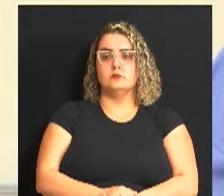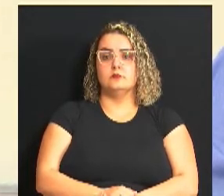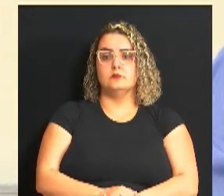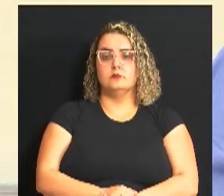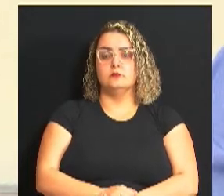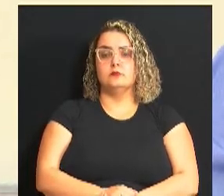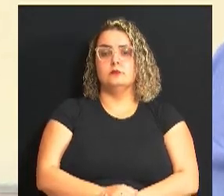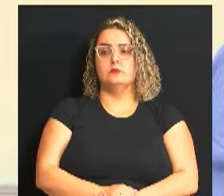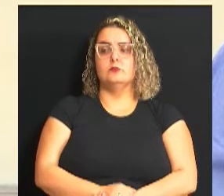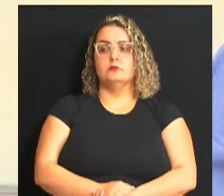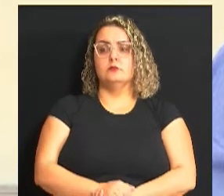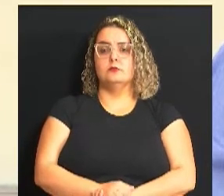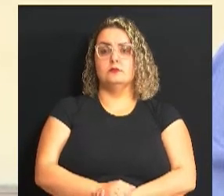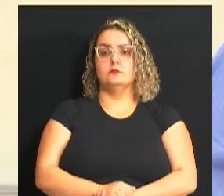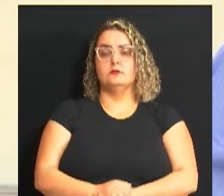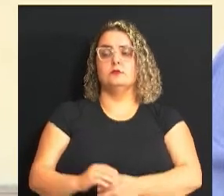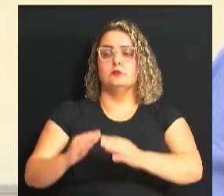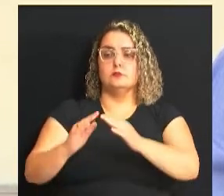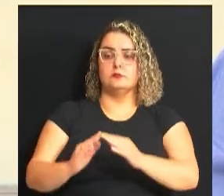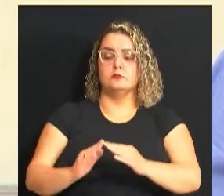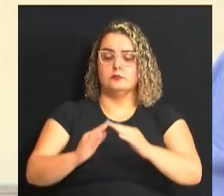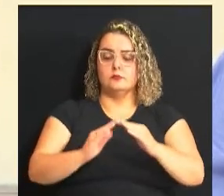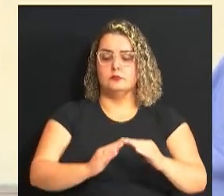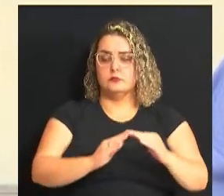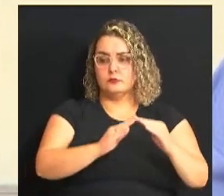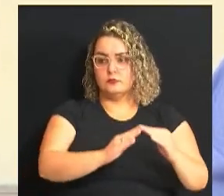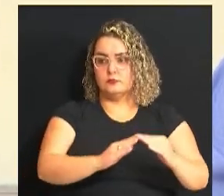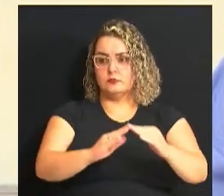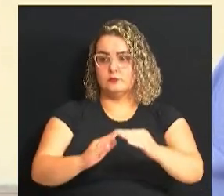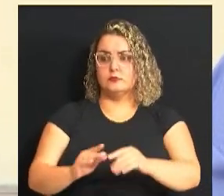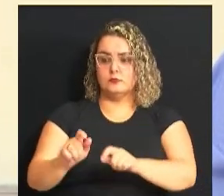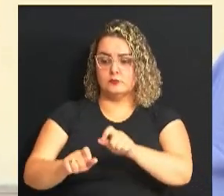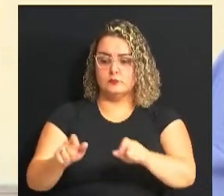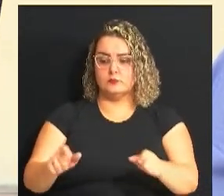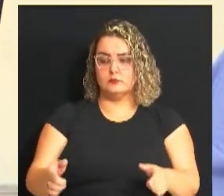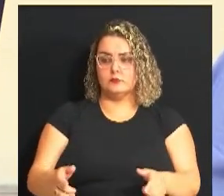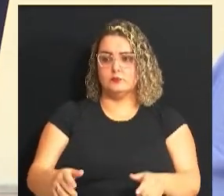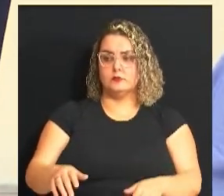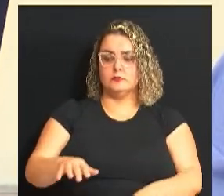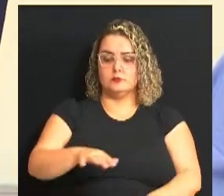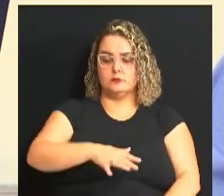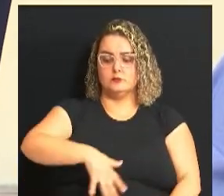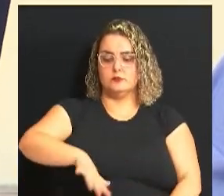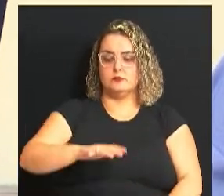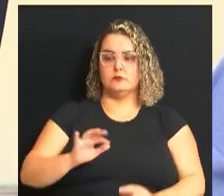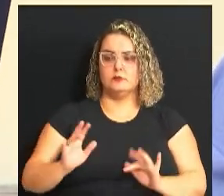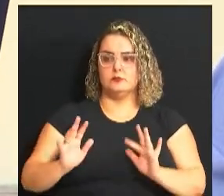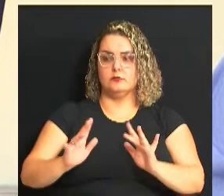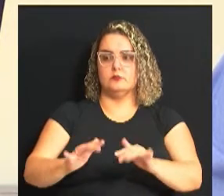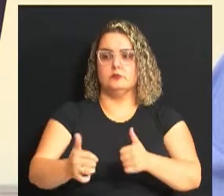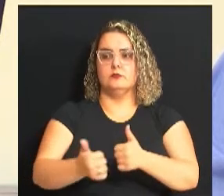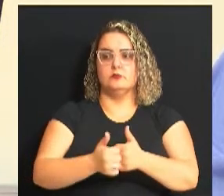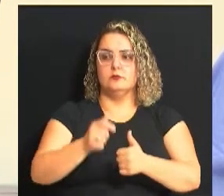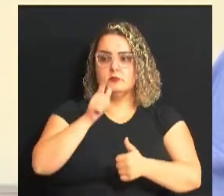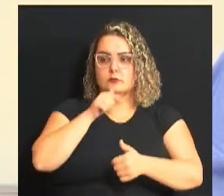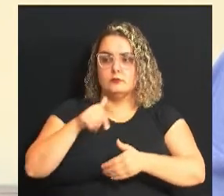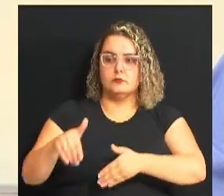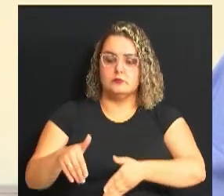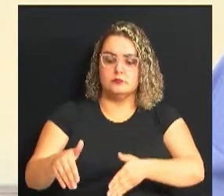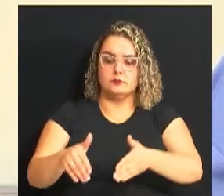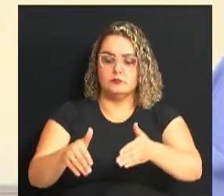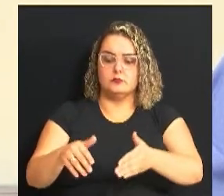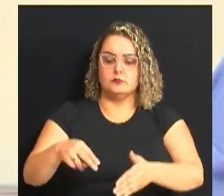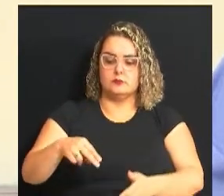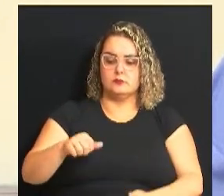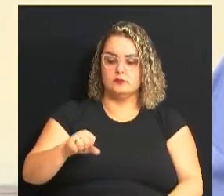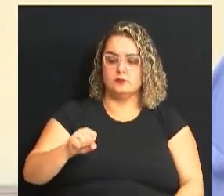situação dos moradores que estão em ocupações perto do Manascente, dos Corra, uma